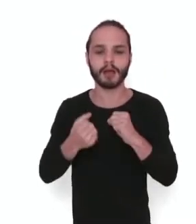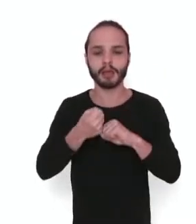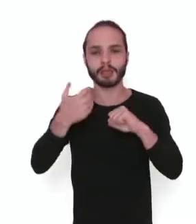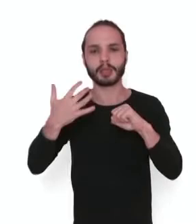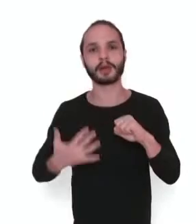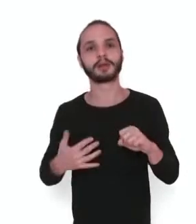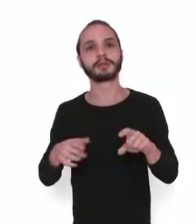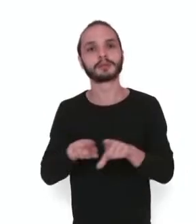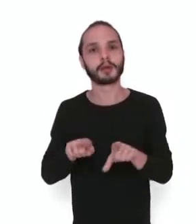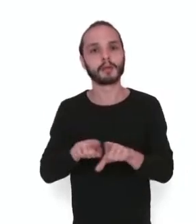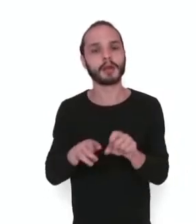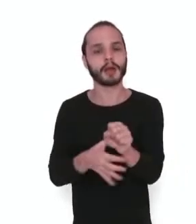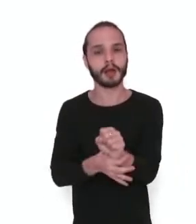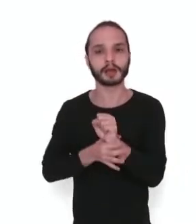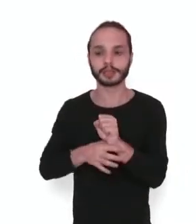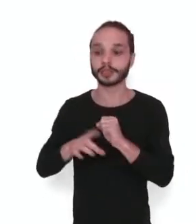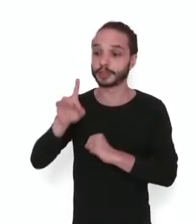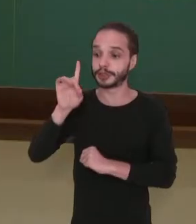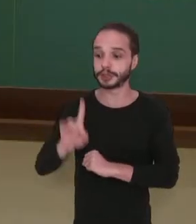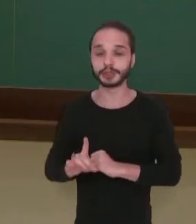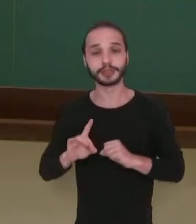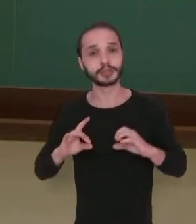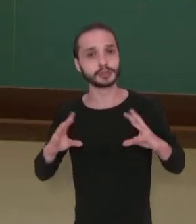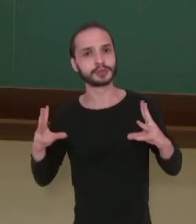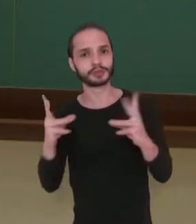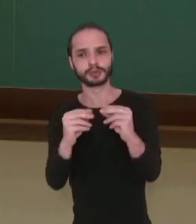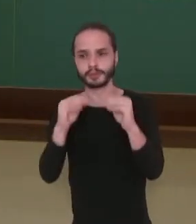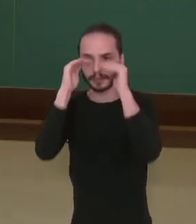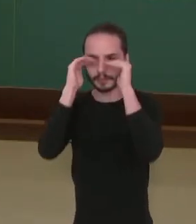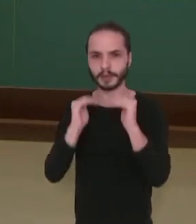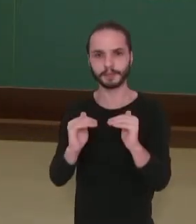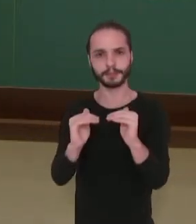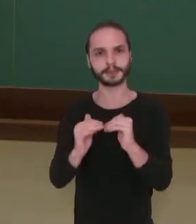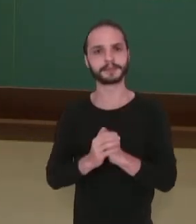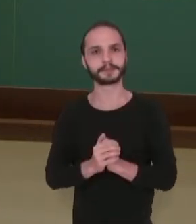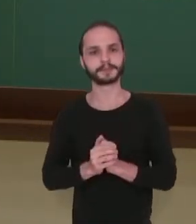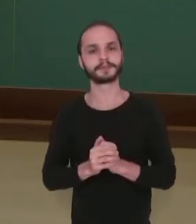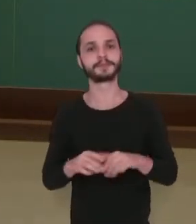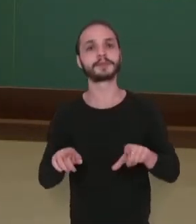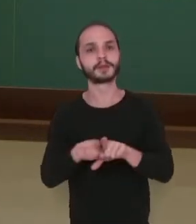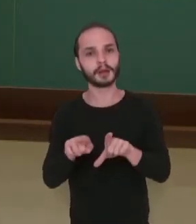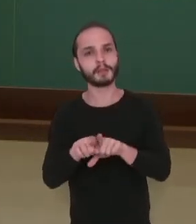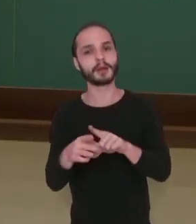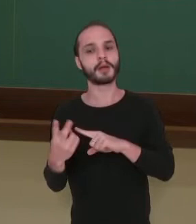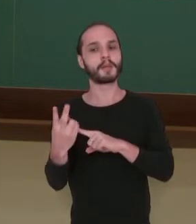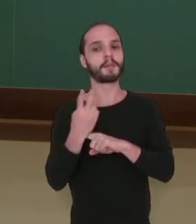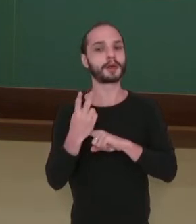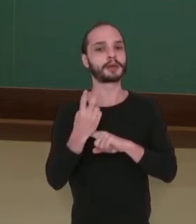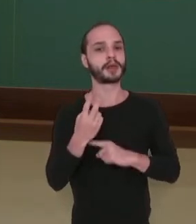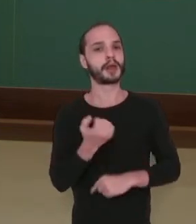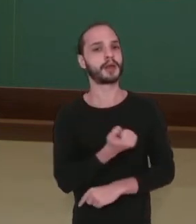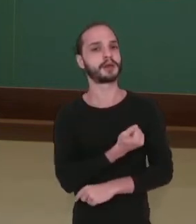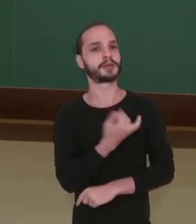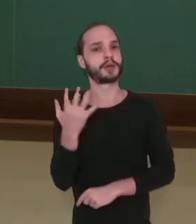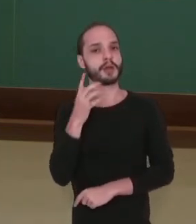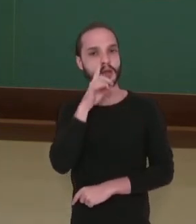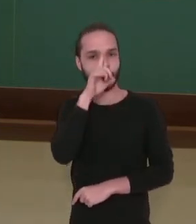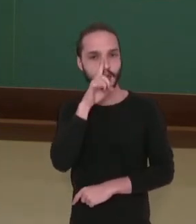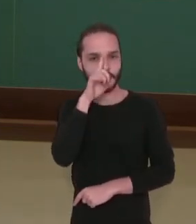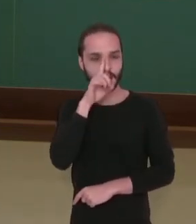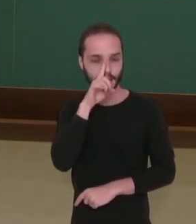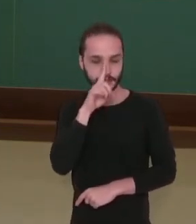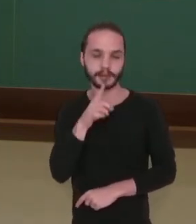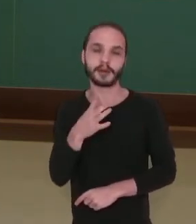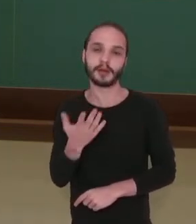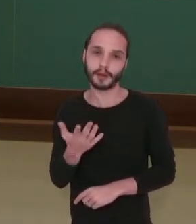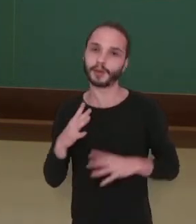para que os direitos de todos sejam assim respeitados, assim como nos protegem de alguns perigos e ciladas. Toda escola